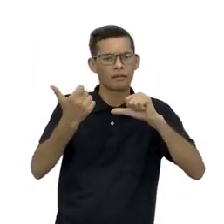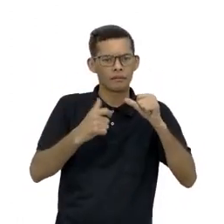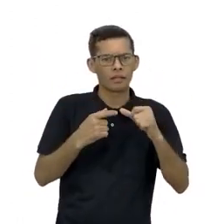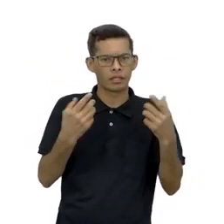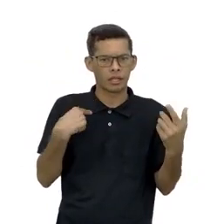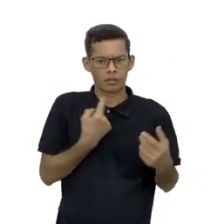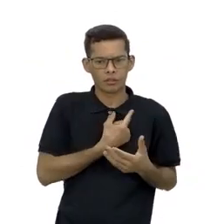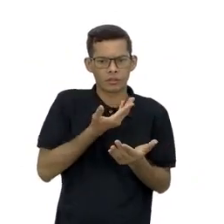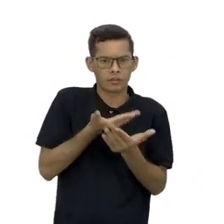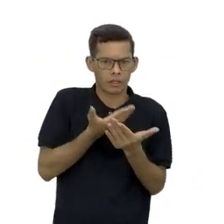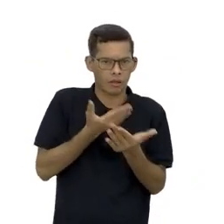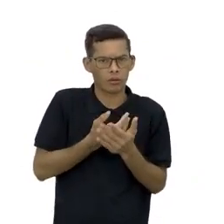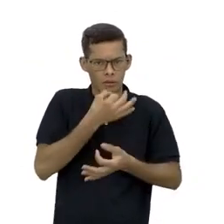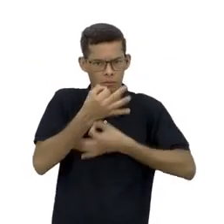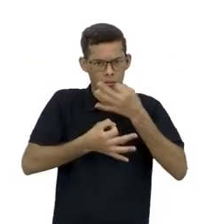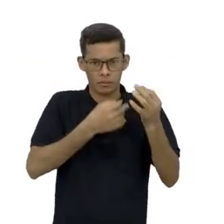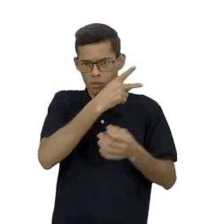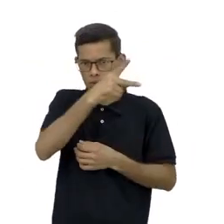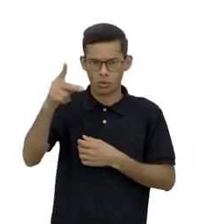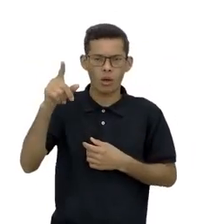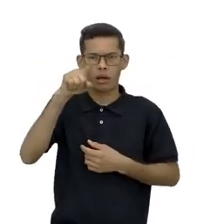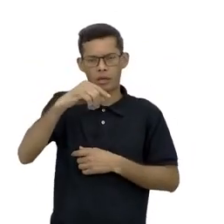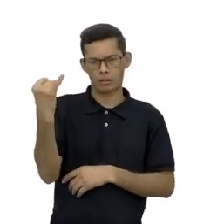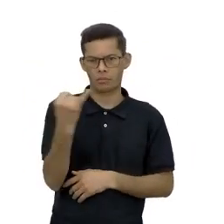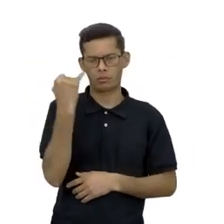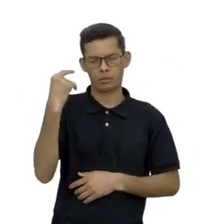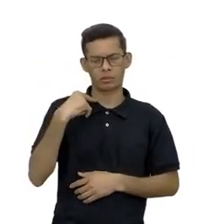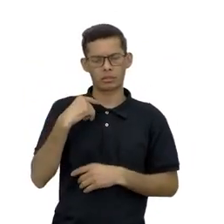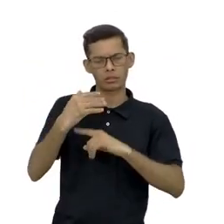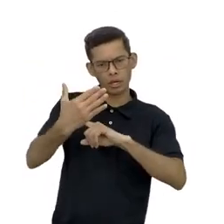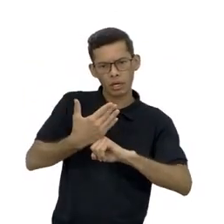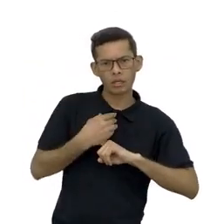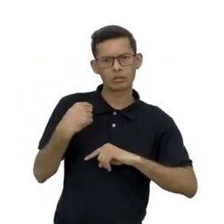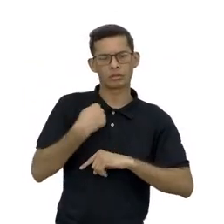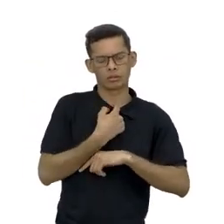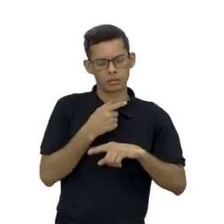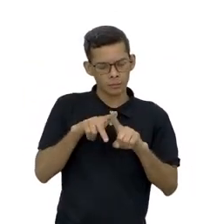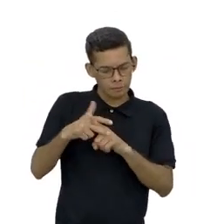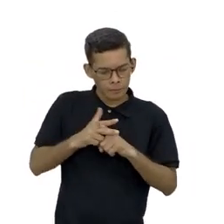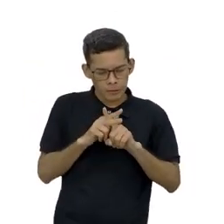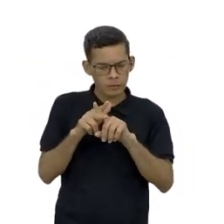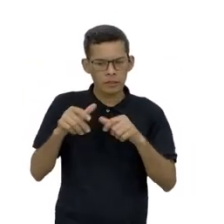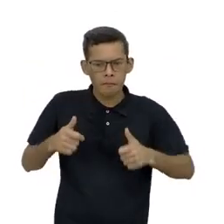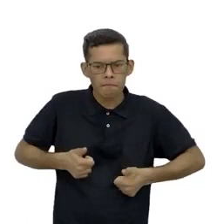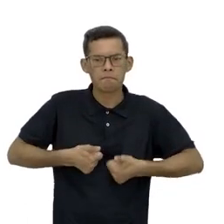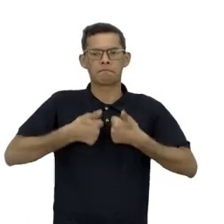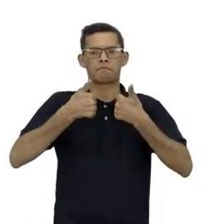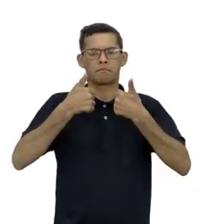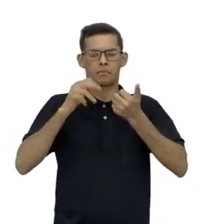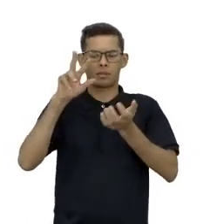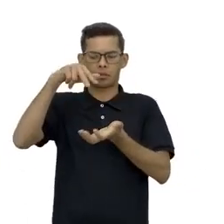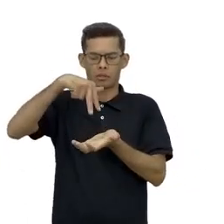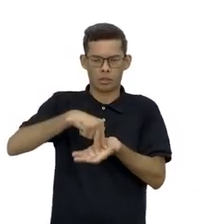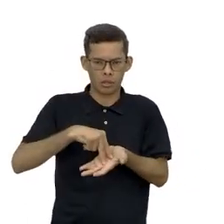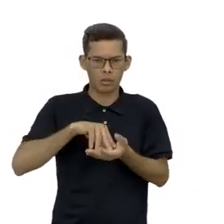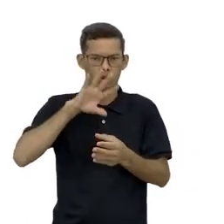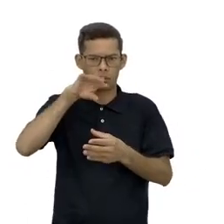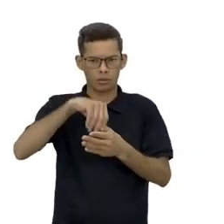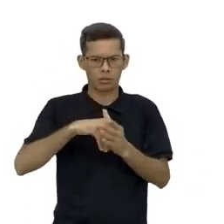importante para nós a opinião de vocês, para que a gente possa sempre melhorar a nossa atuação aqui